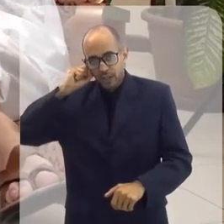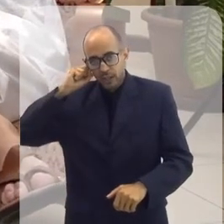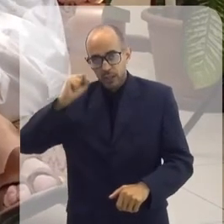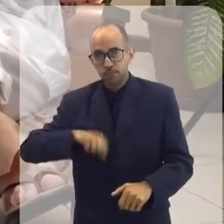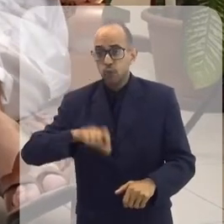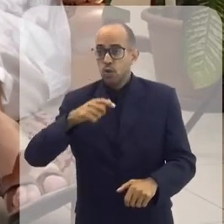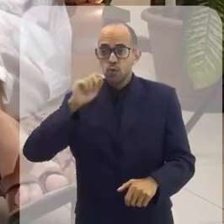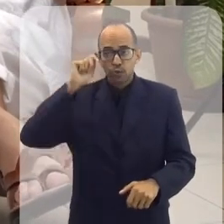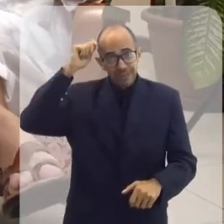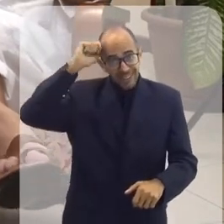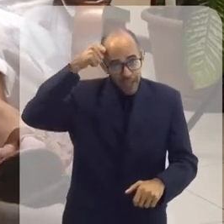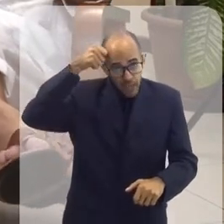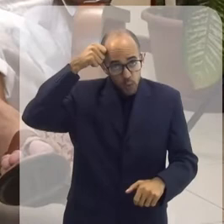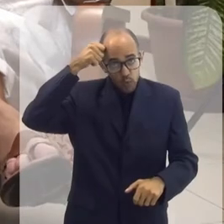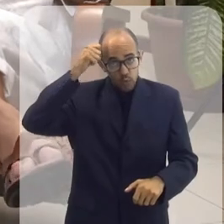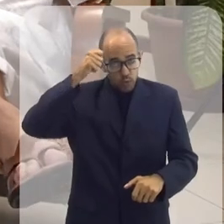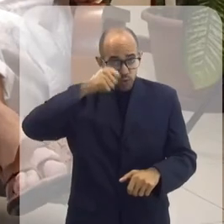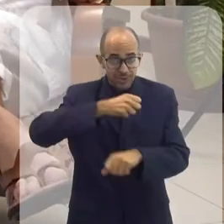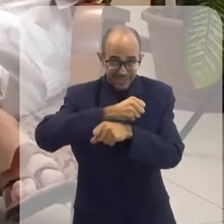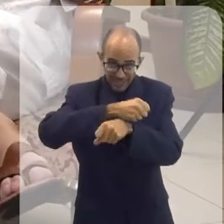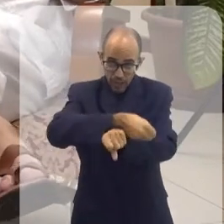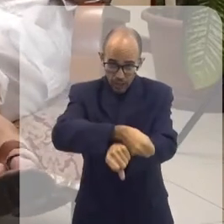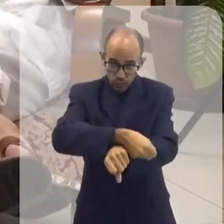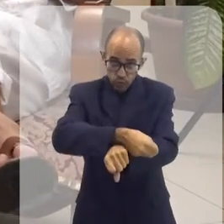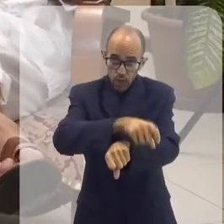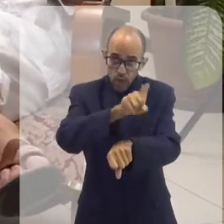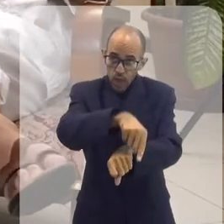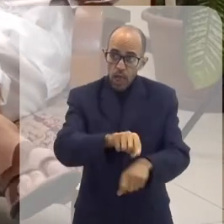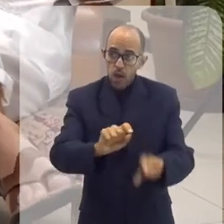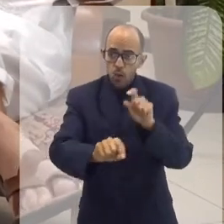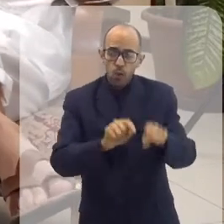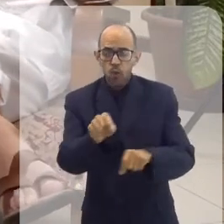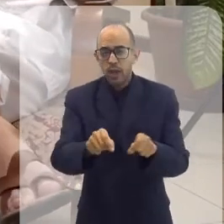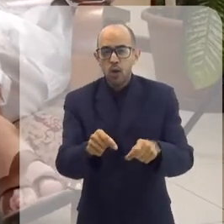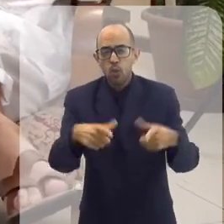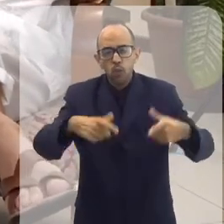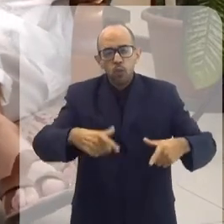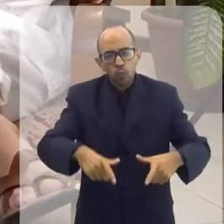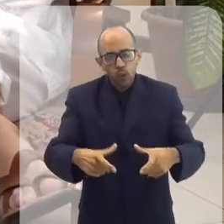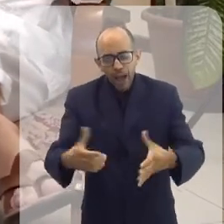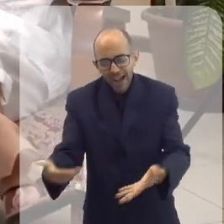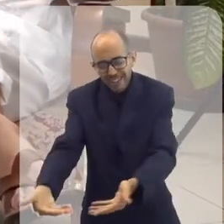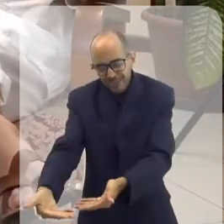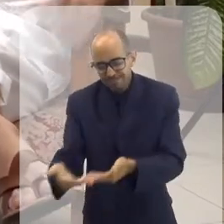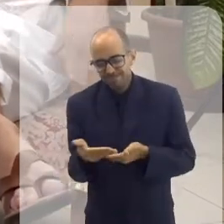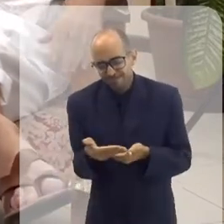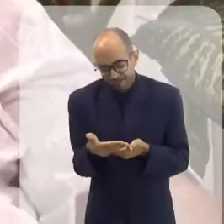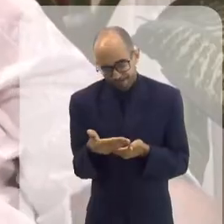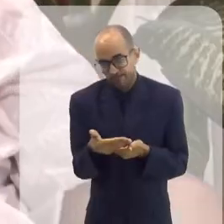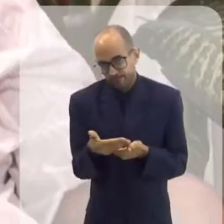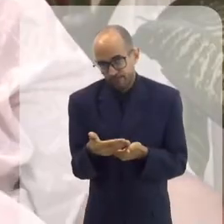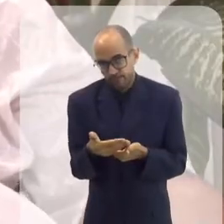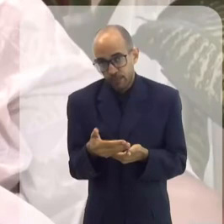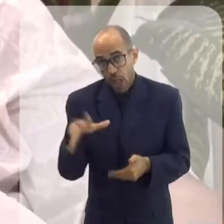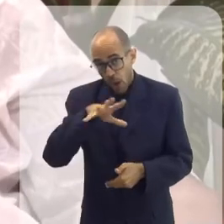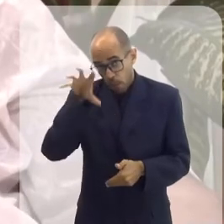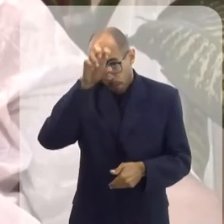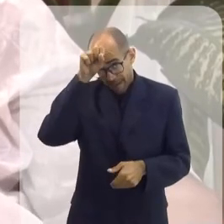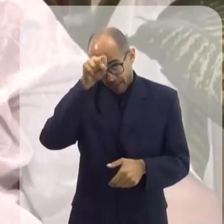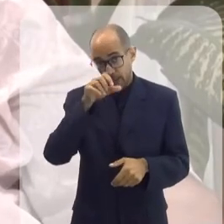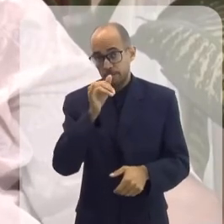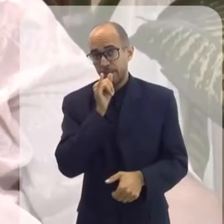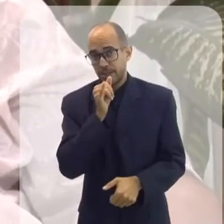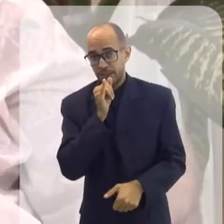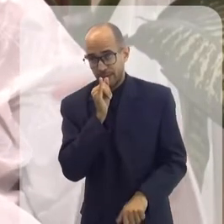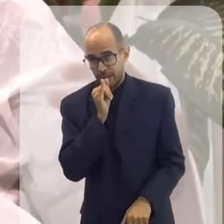os escravizados Então os candomblés só assim embaixadas na universidade tradicional mente só lugares de acolhimento a umbanda por